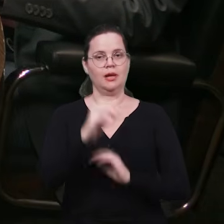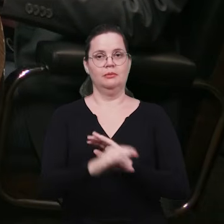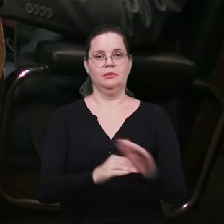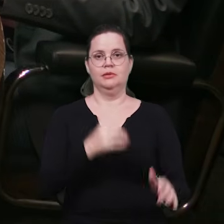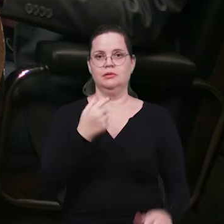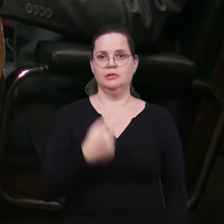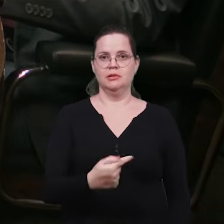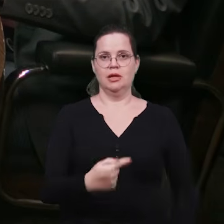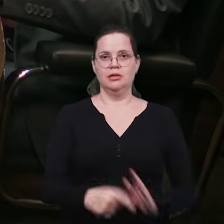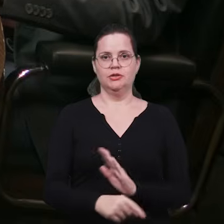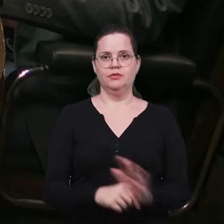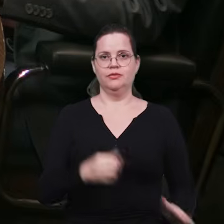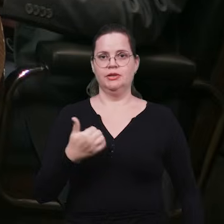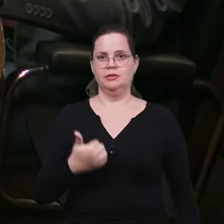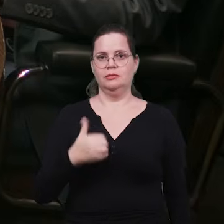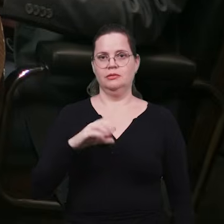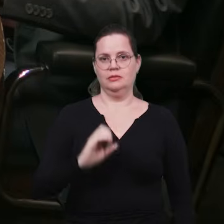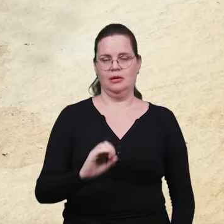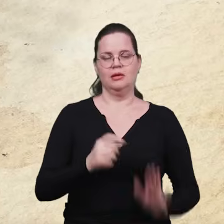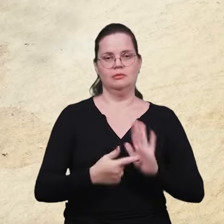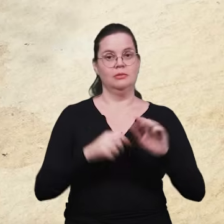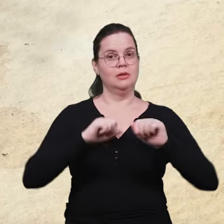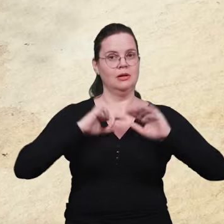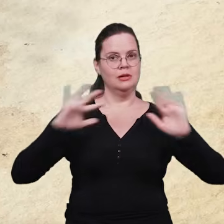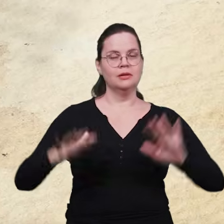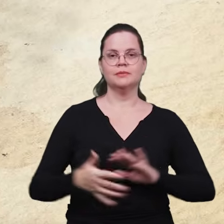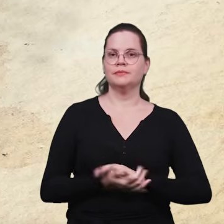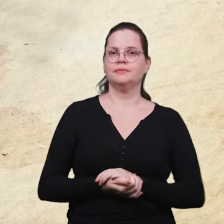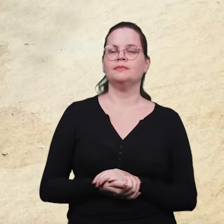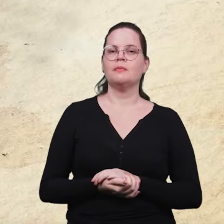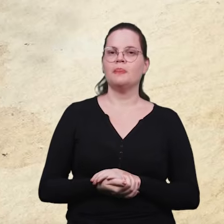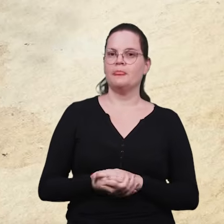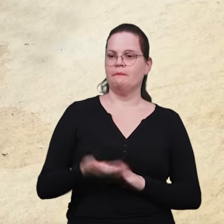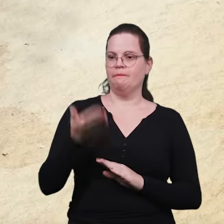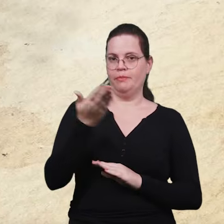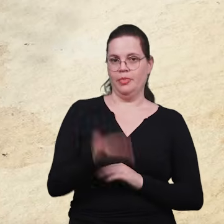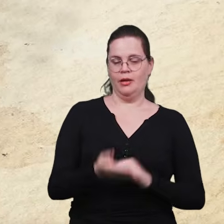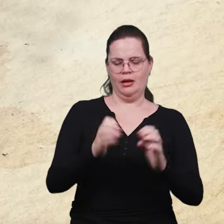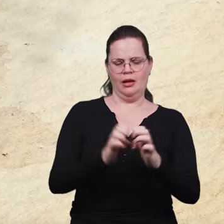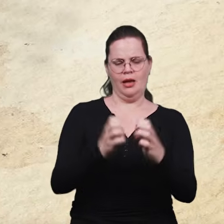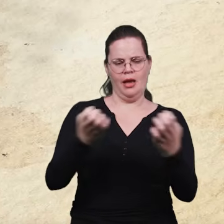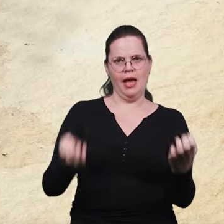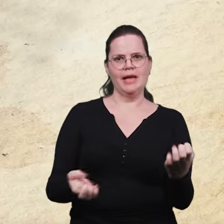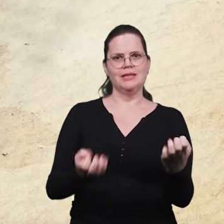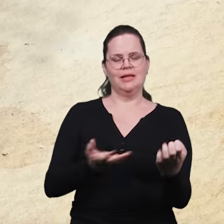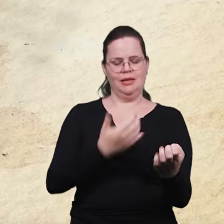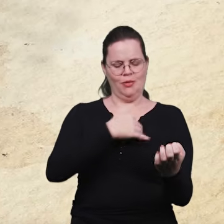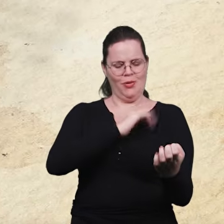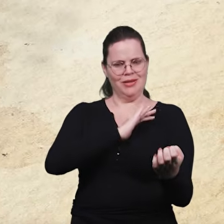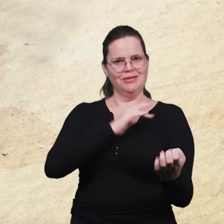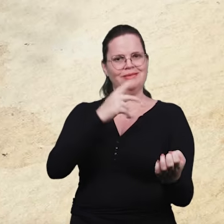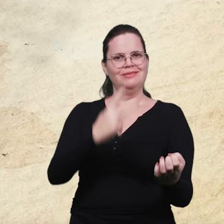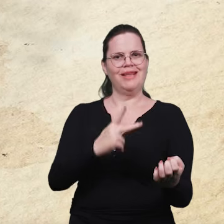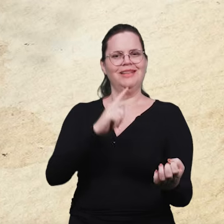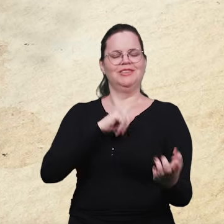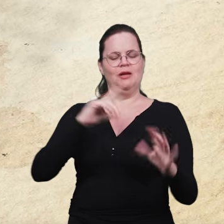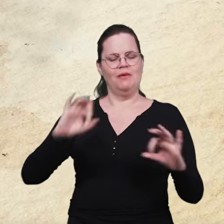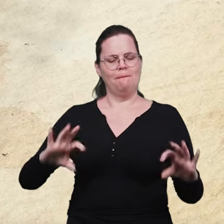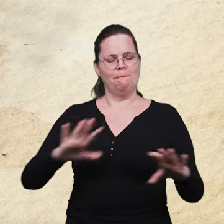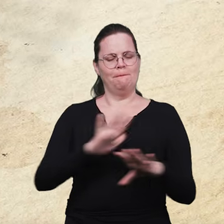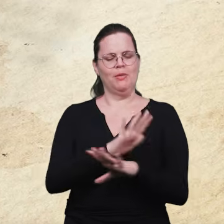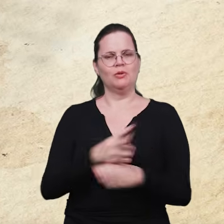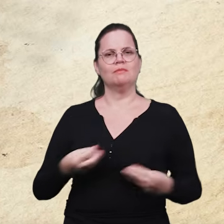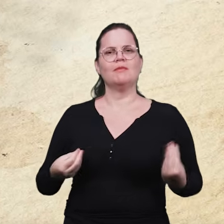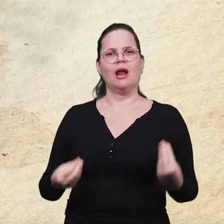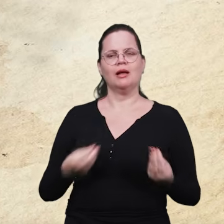responder muito bem a respeito disso. Diz assim, porque Esdras tinha preparado o seu coração para buscar